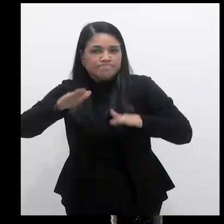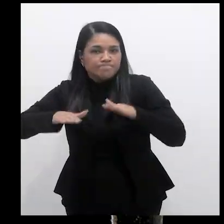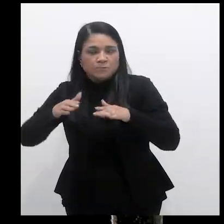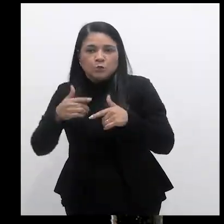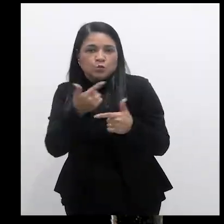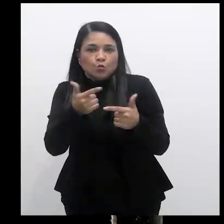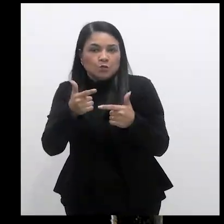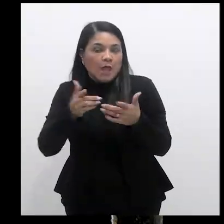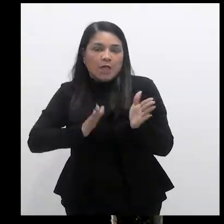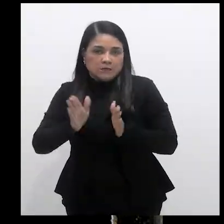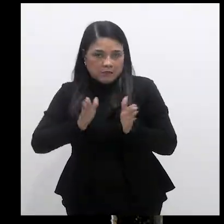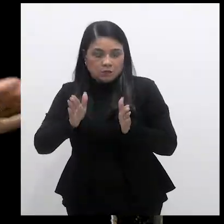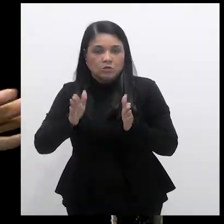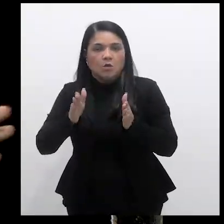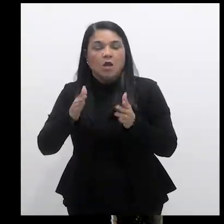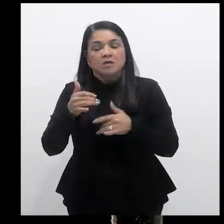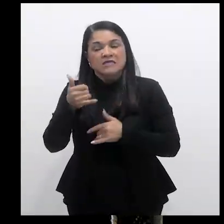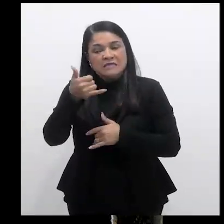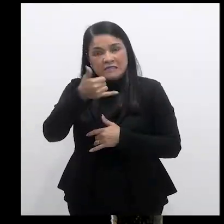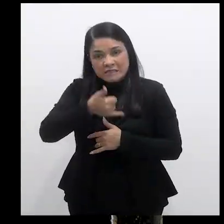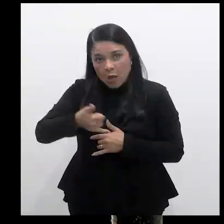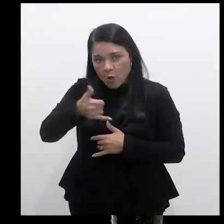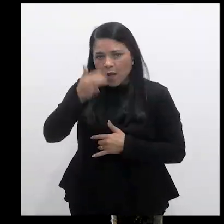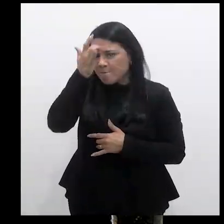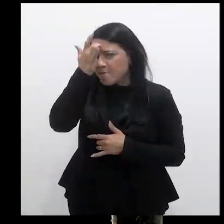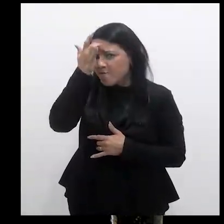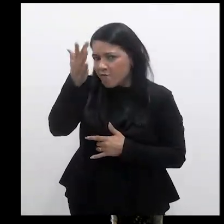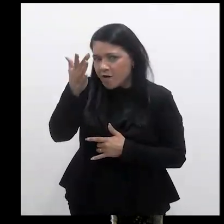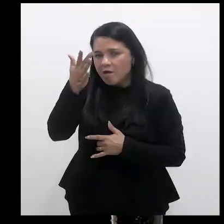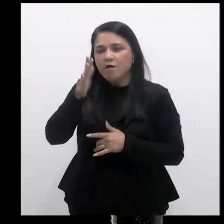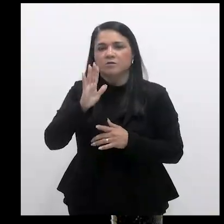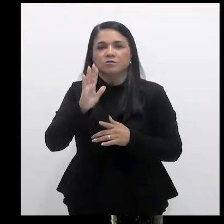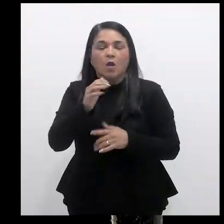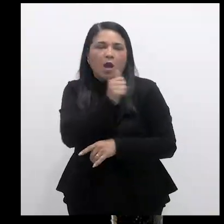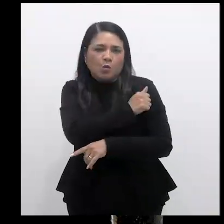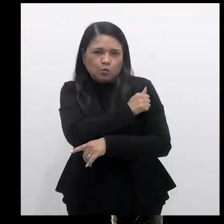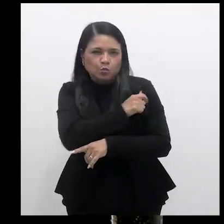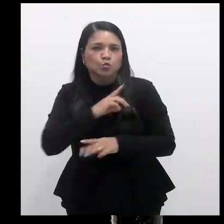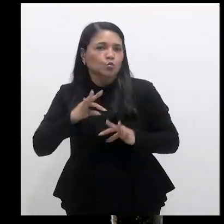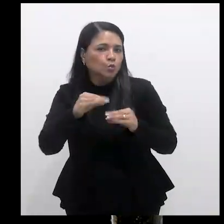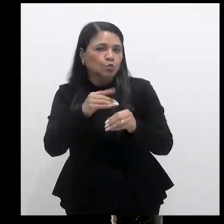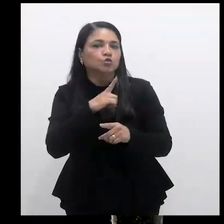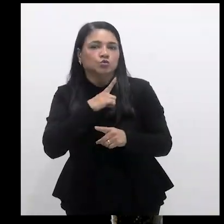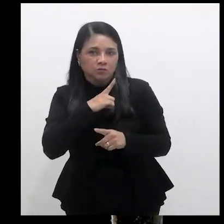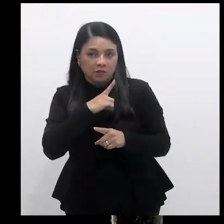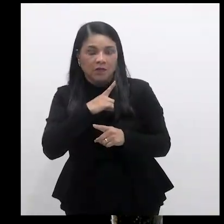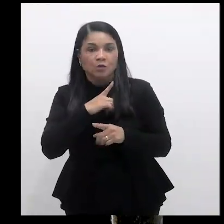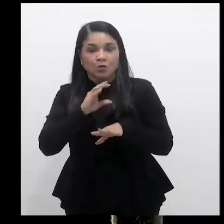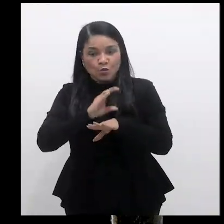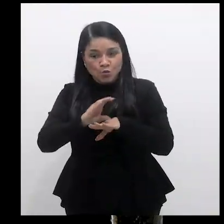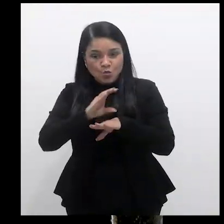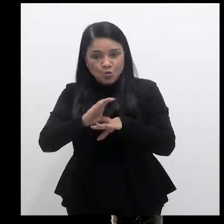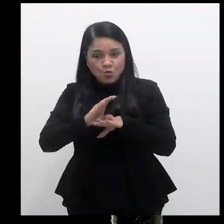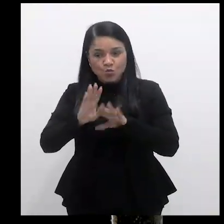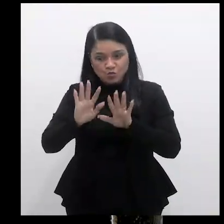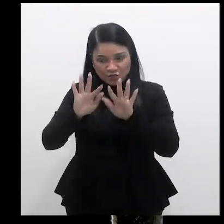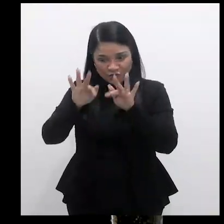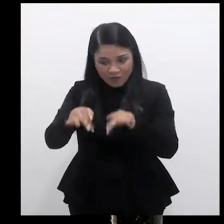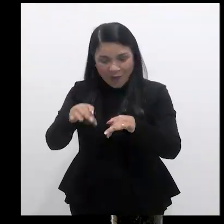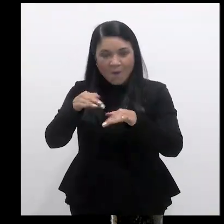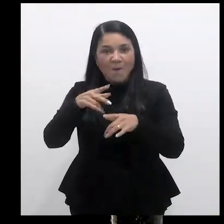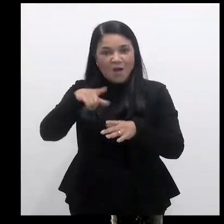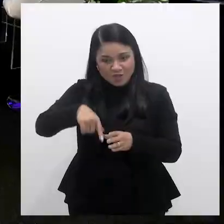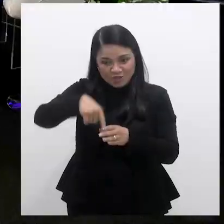da mão. Todos os nossos alunos têm celular, já chegam com celular, e no final até do curso a gente premia, né,